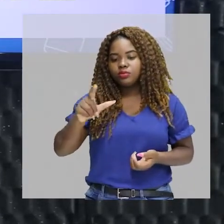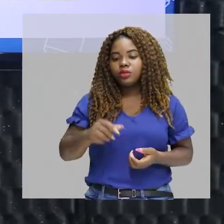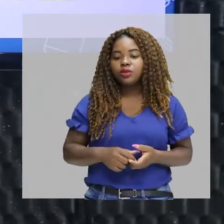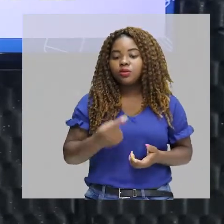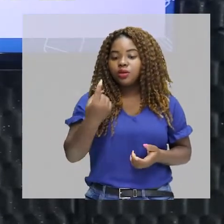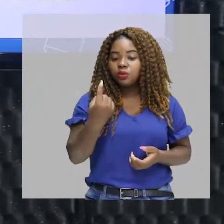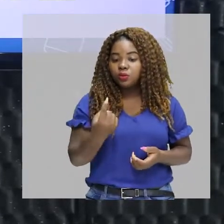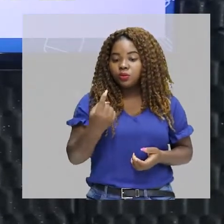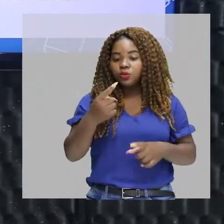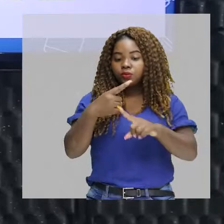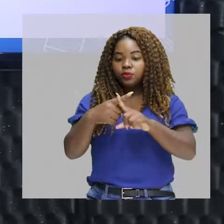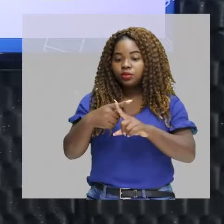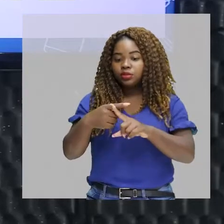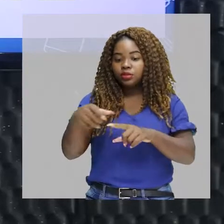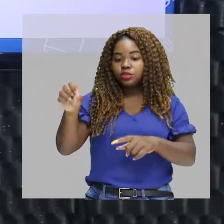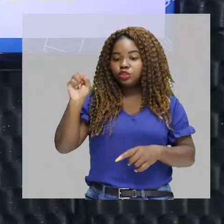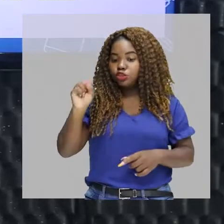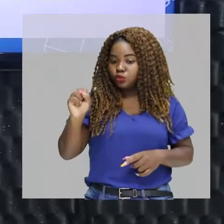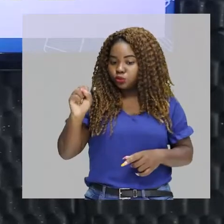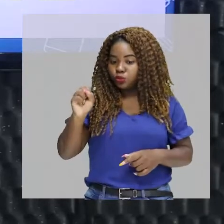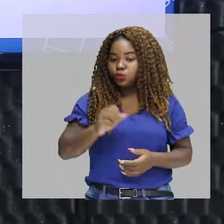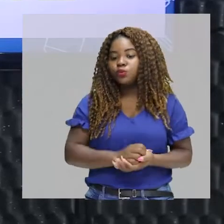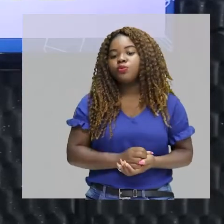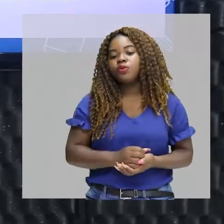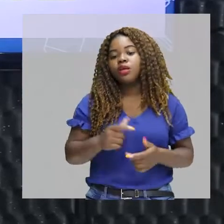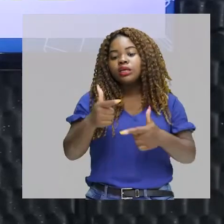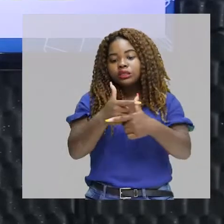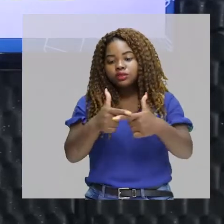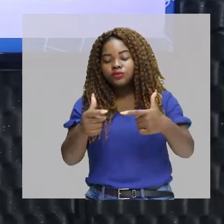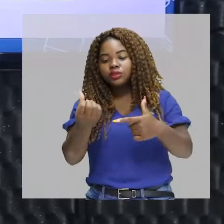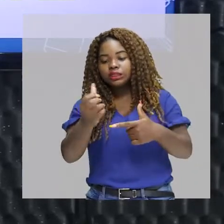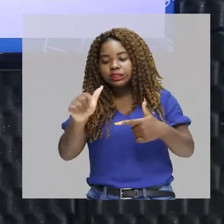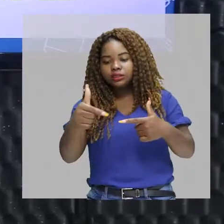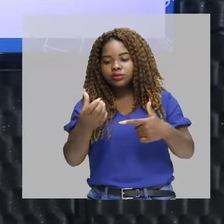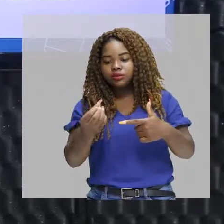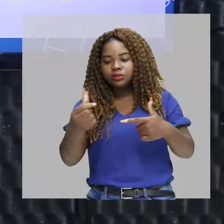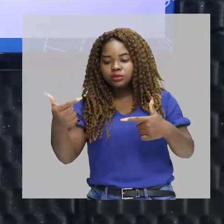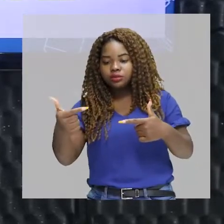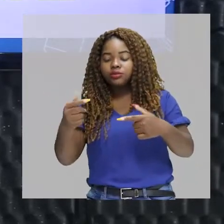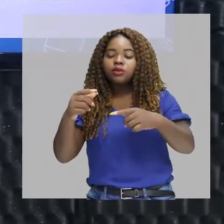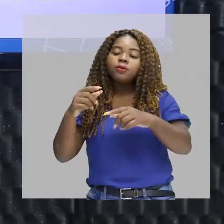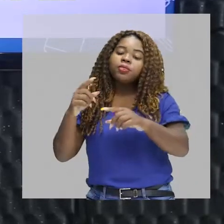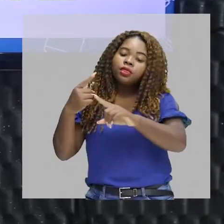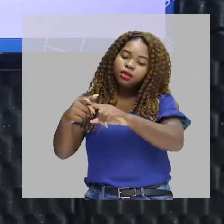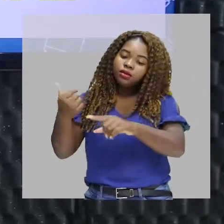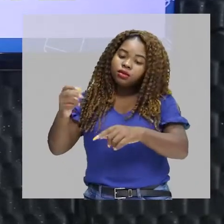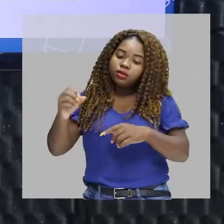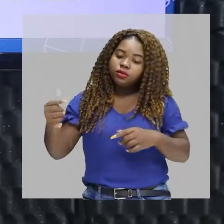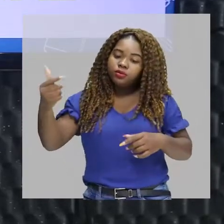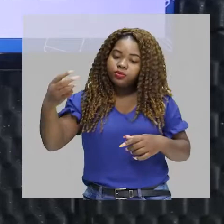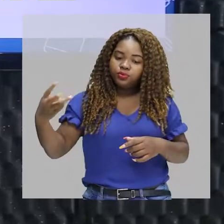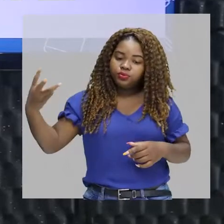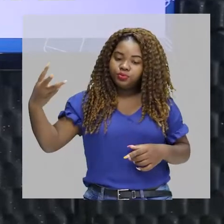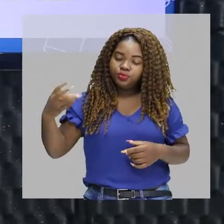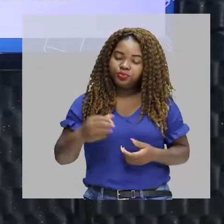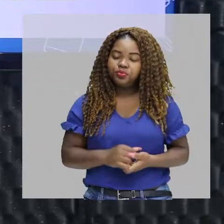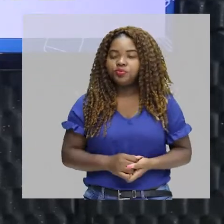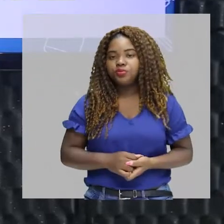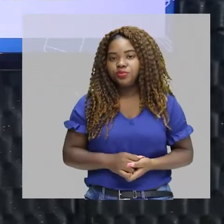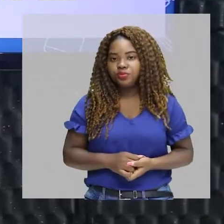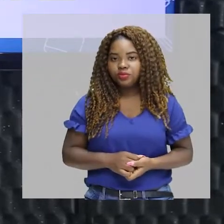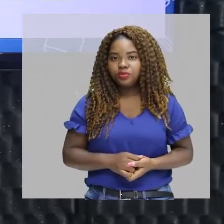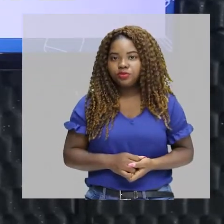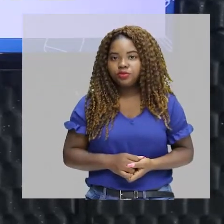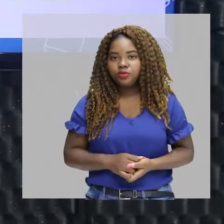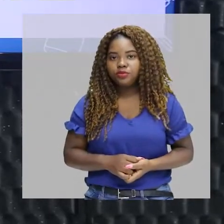8 dividido por 6,02 vezes 10 elevado a 23.